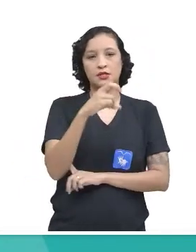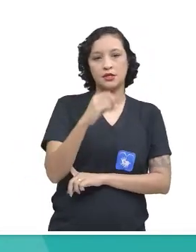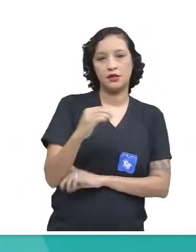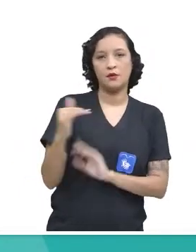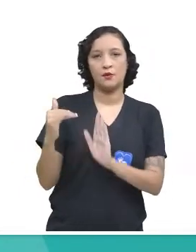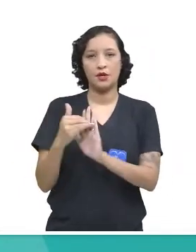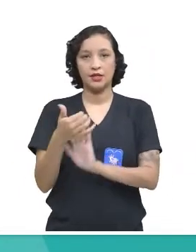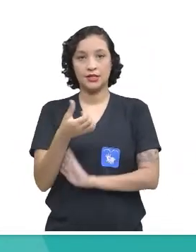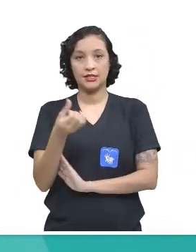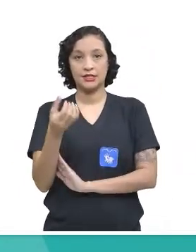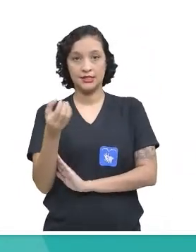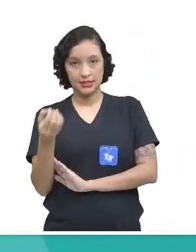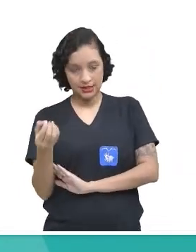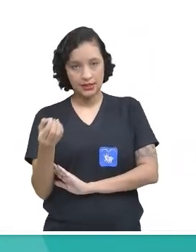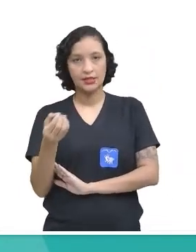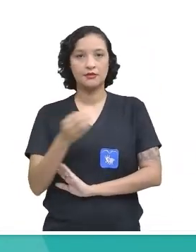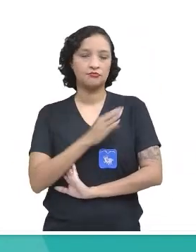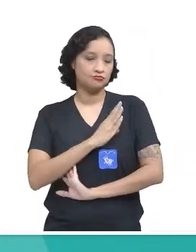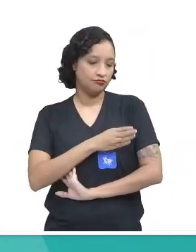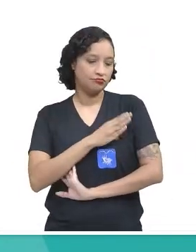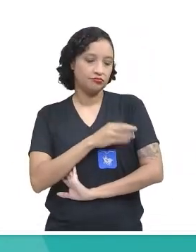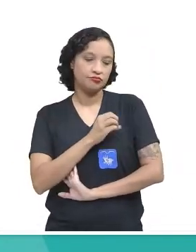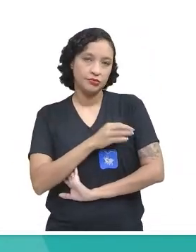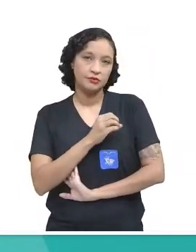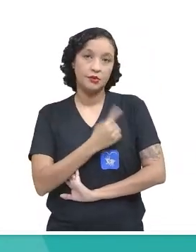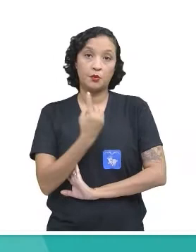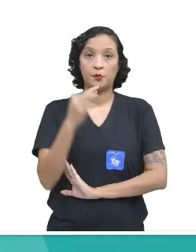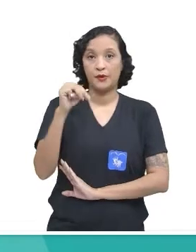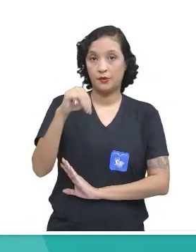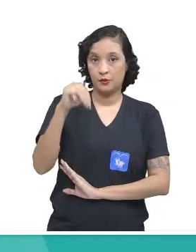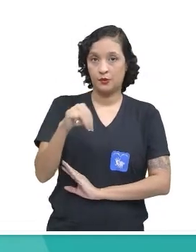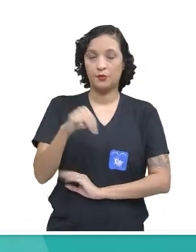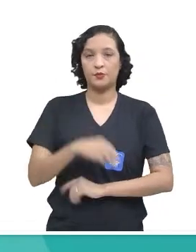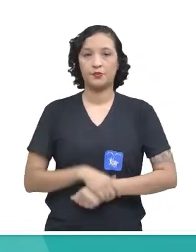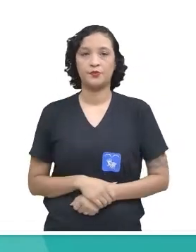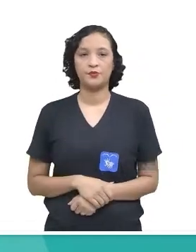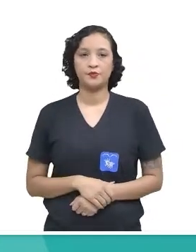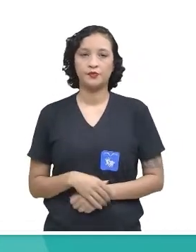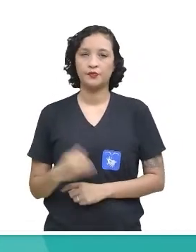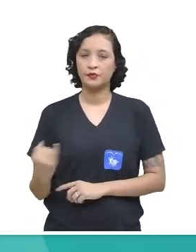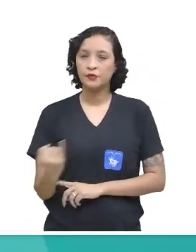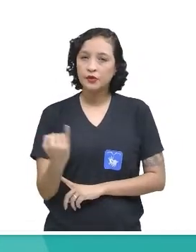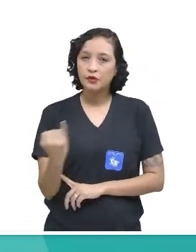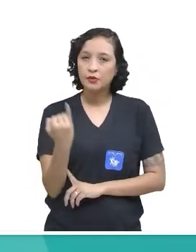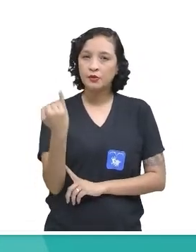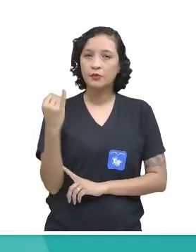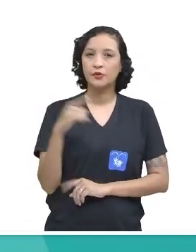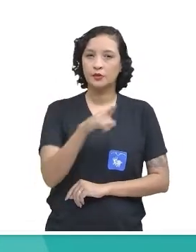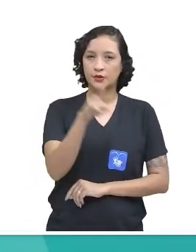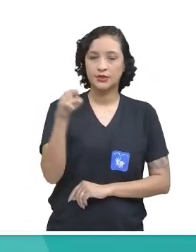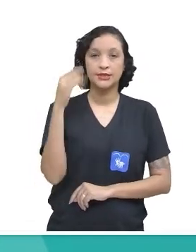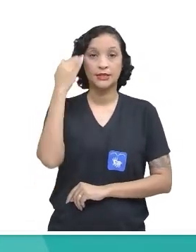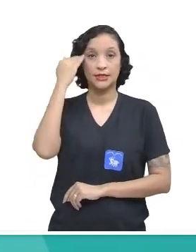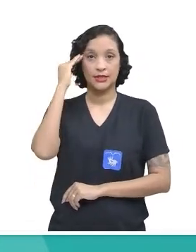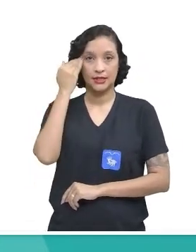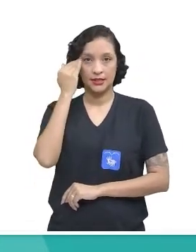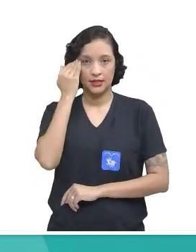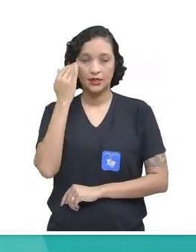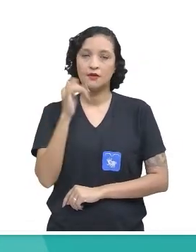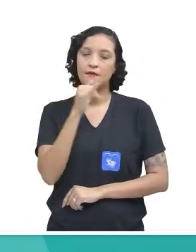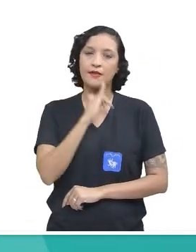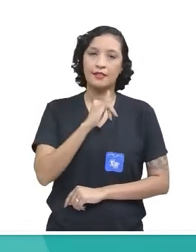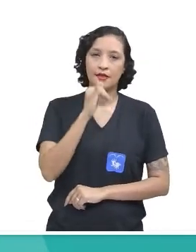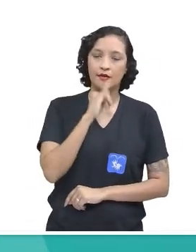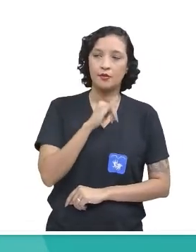60 batimentos por minuto. É importante que vocês entendam que, por exemplo, na